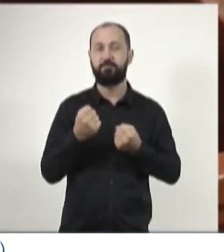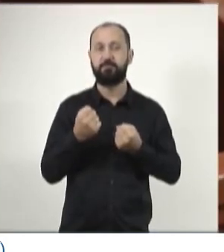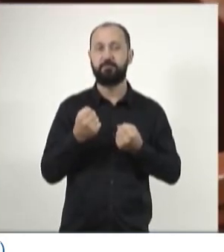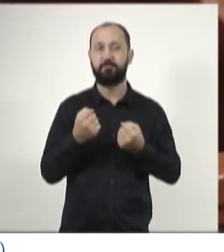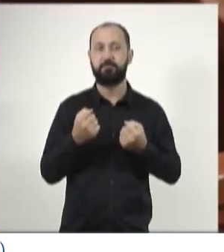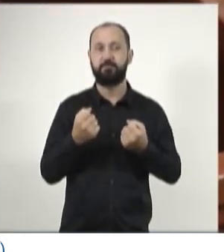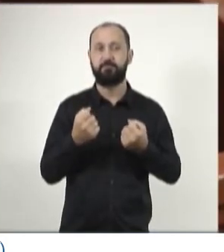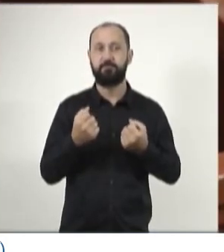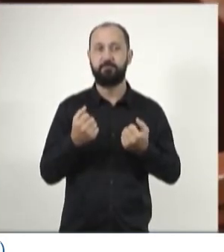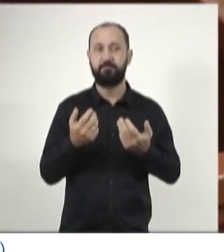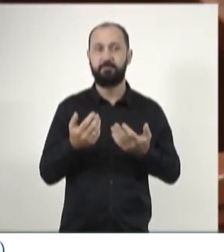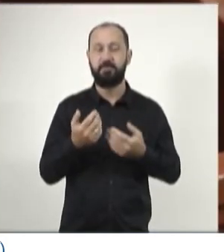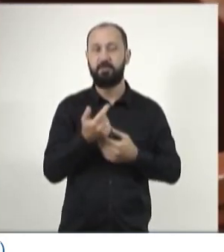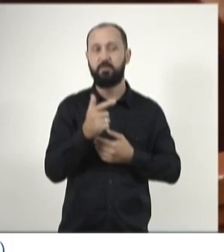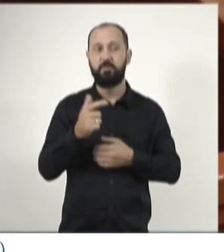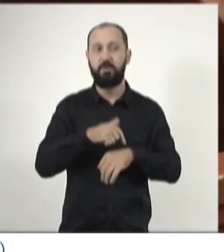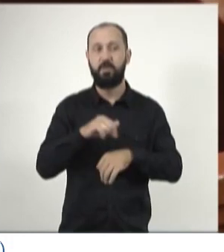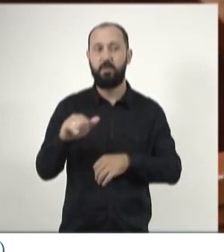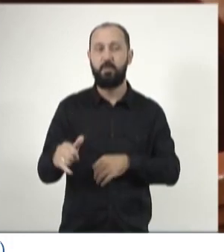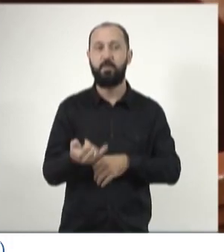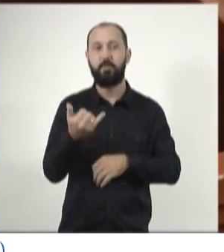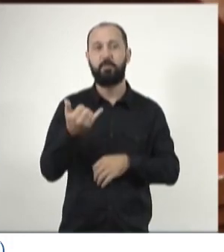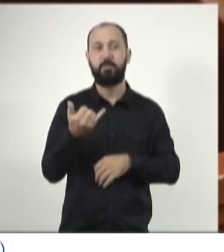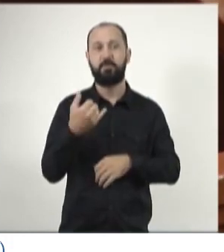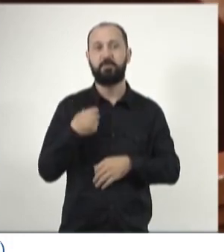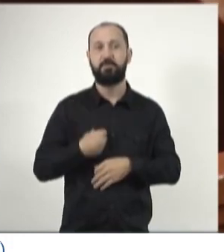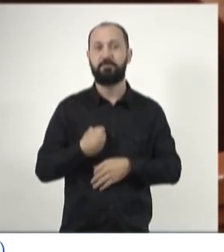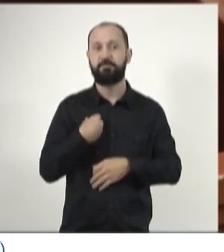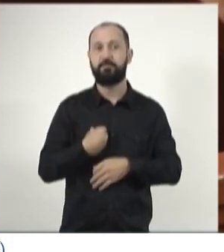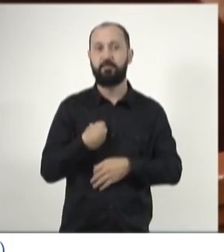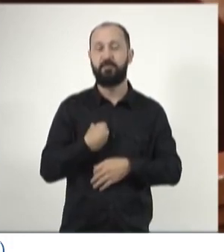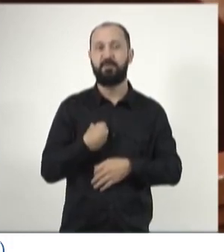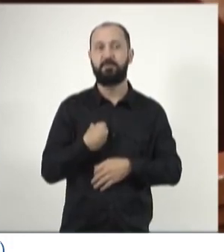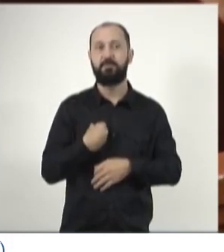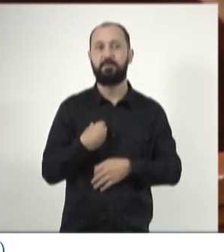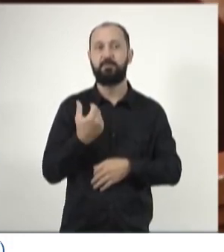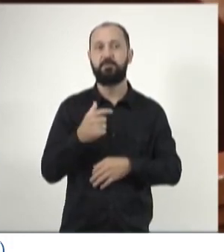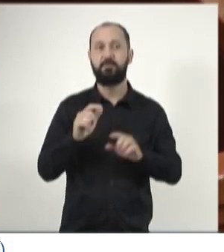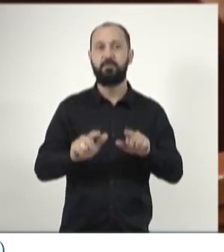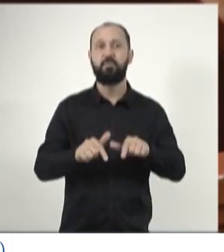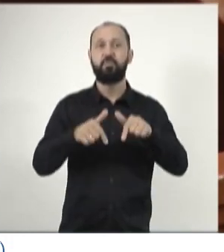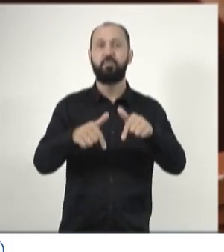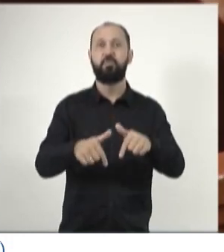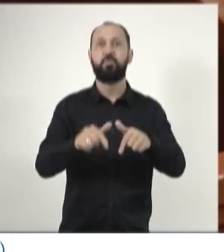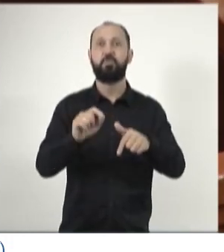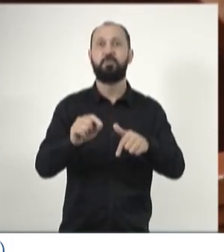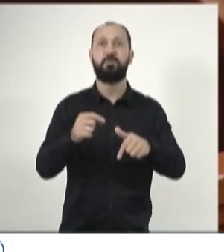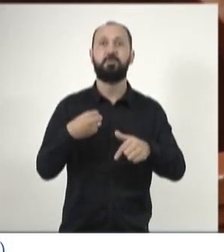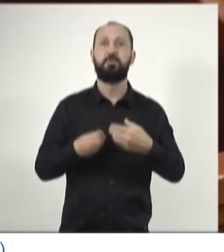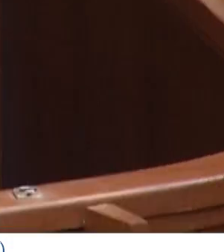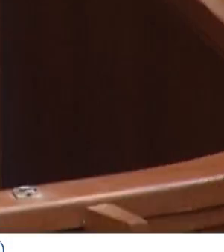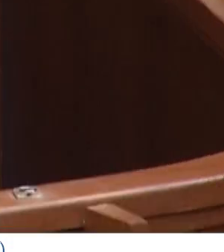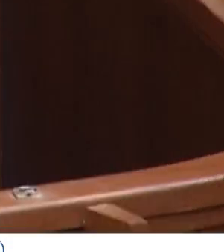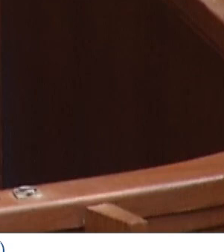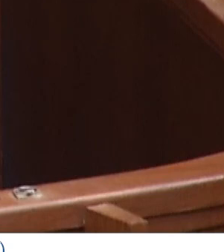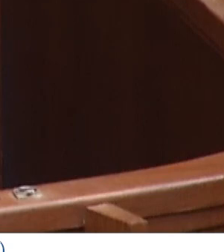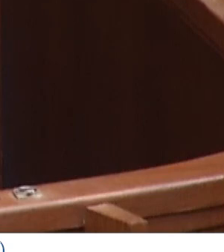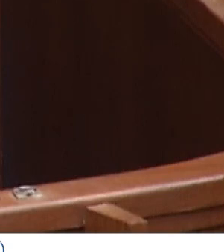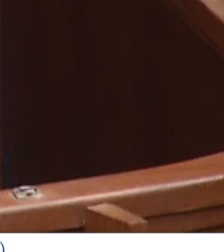e não têm a oportunidade de viver, não têm a oportunidade de lutar, não têm a oportunidade